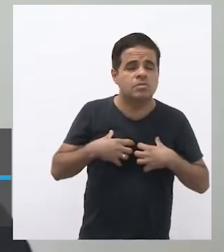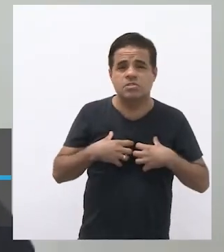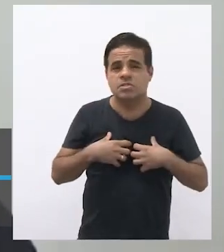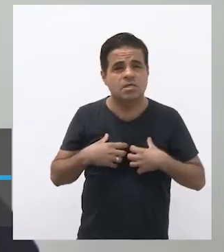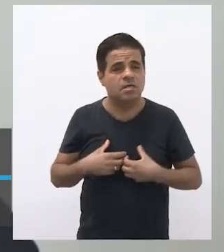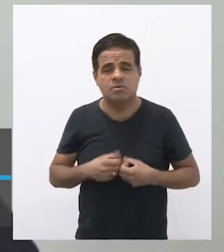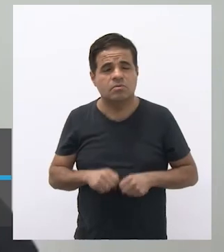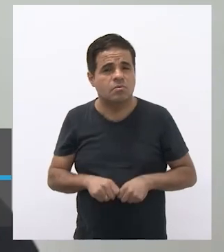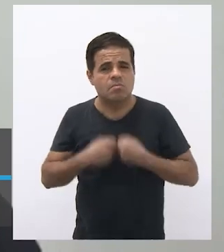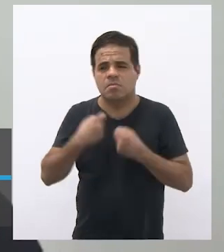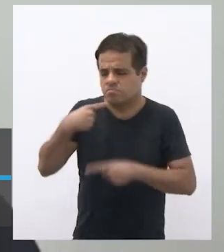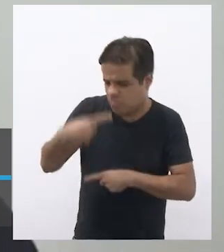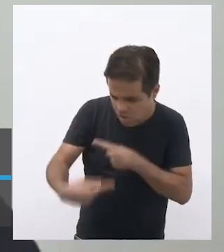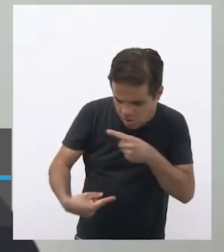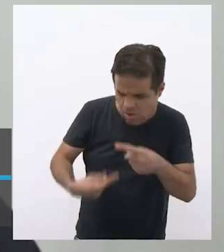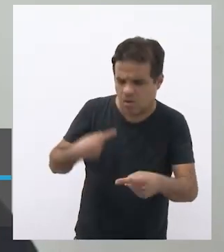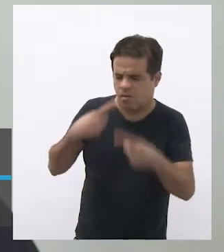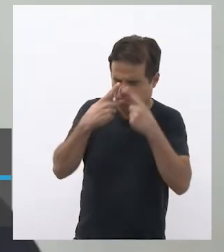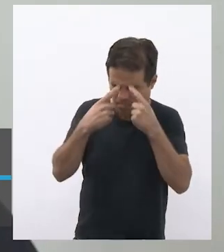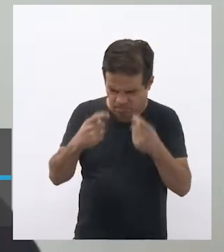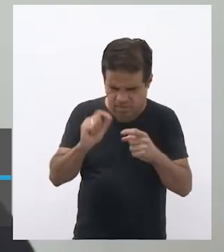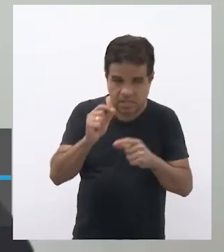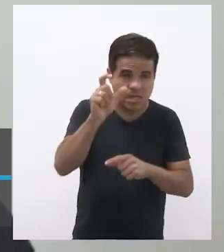da Covid-19 é um contexto em